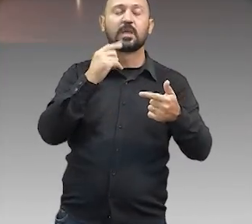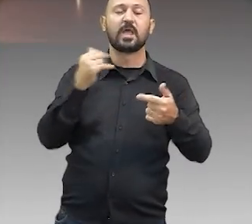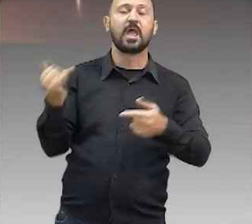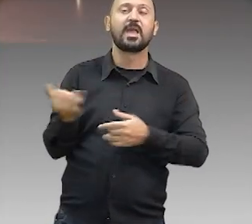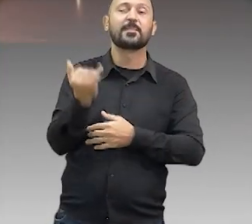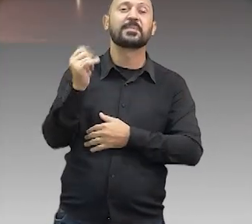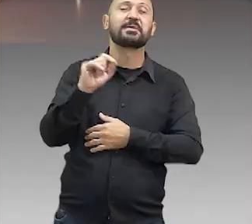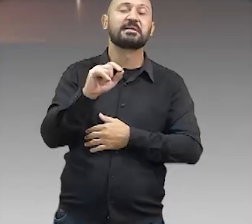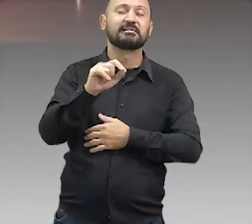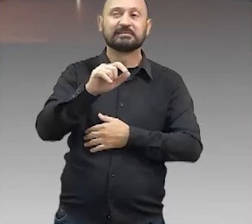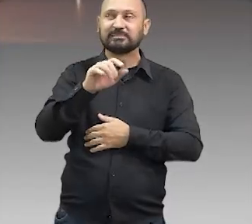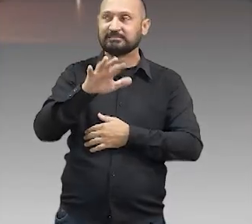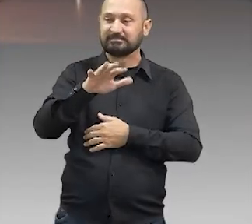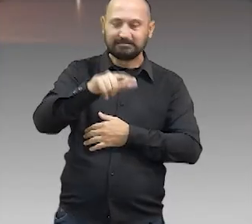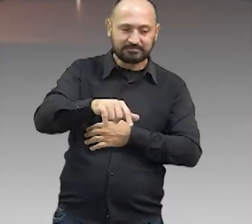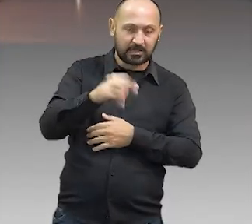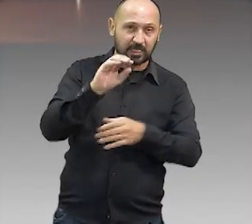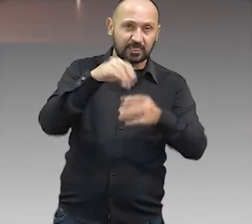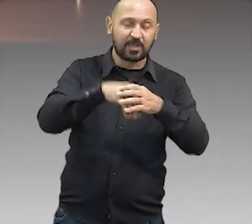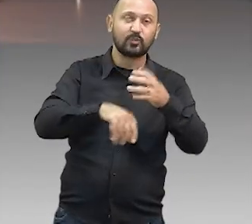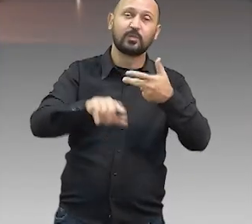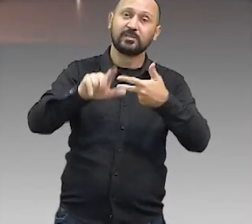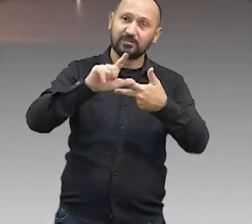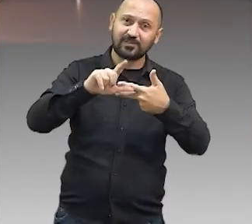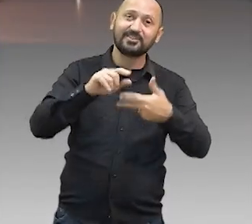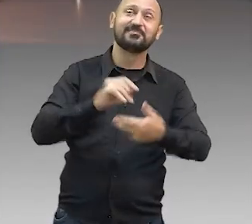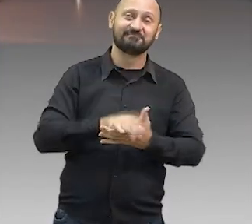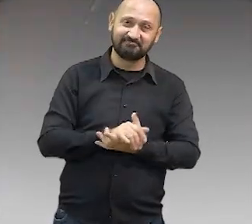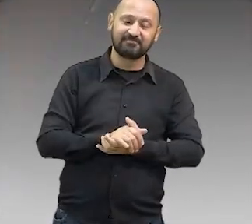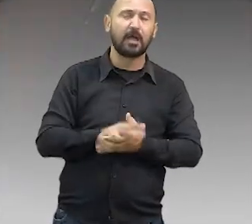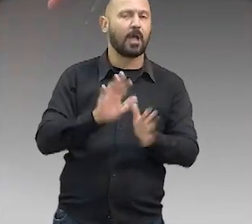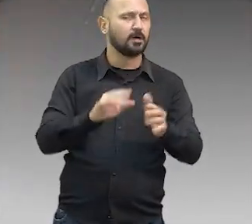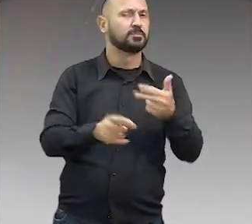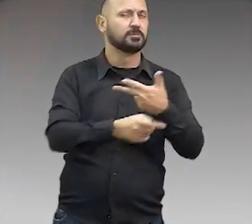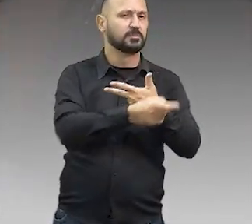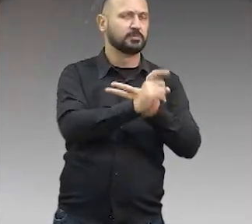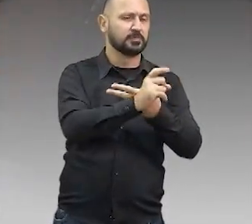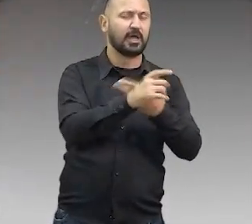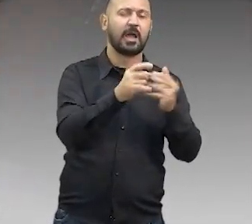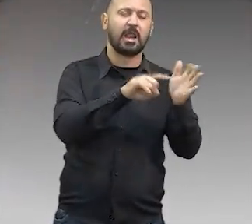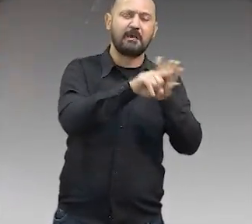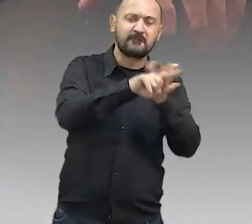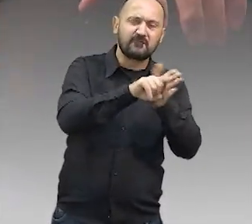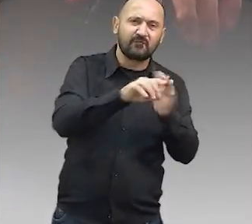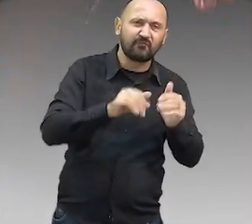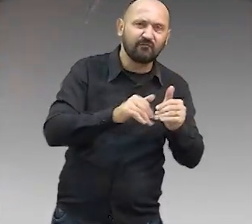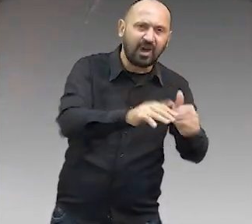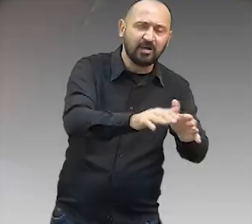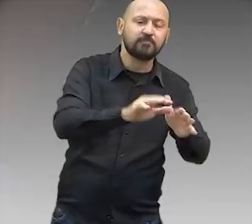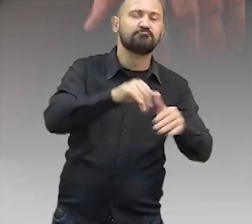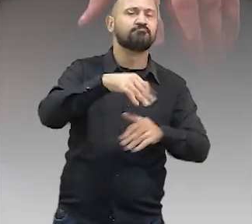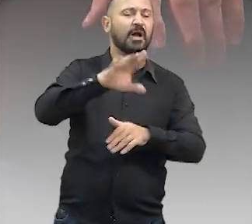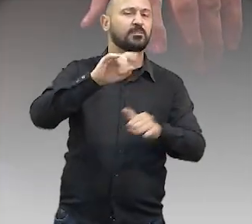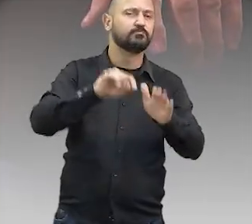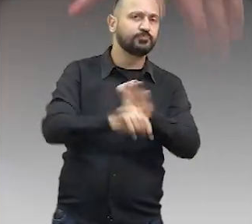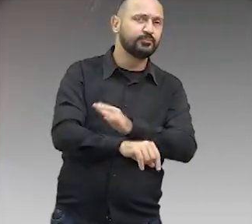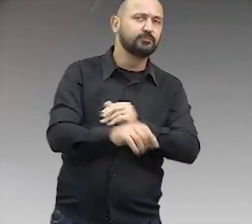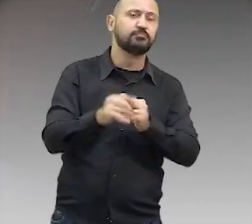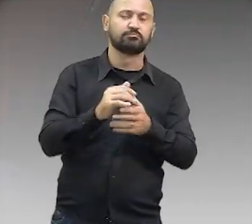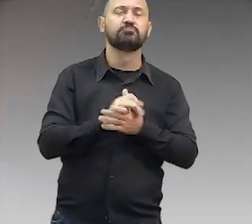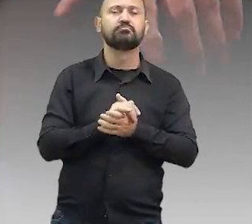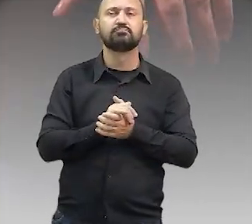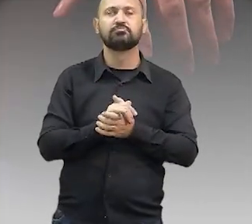muita importância quando é no legislativo. No executivo a imprensa investiga, né? Investiga